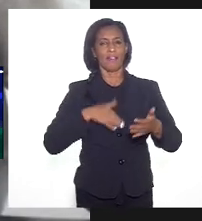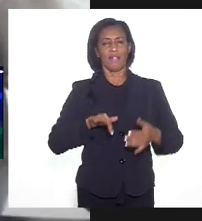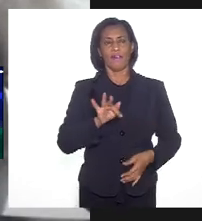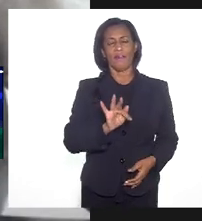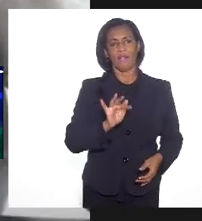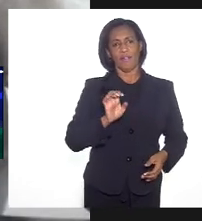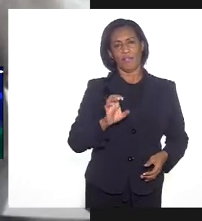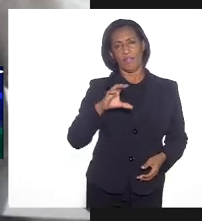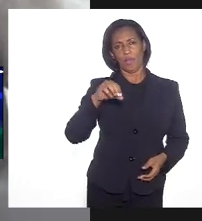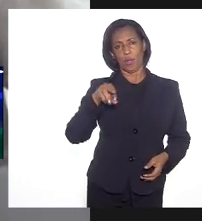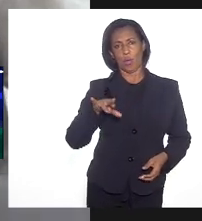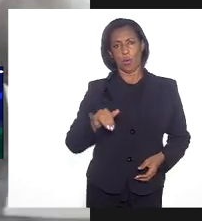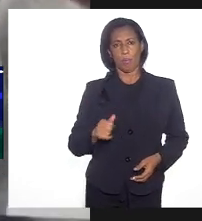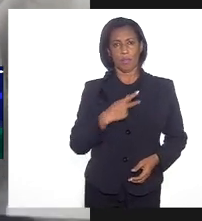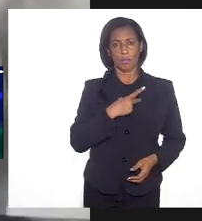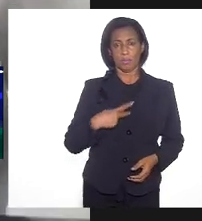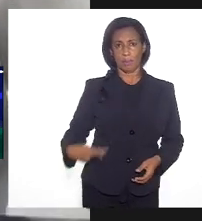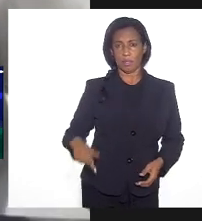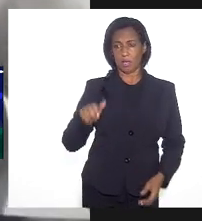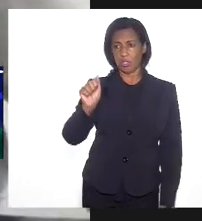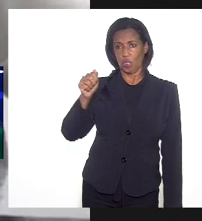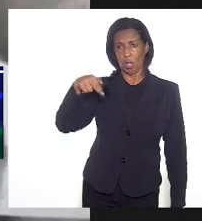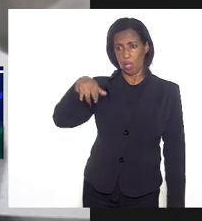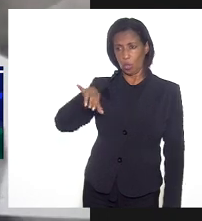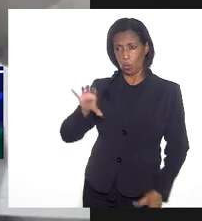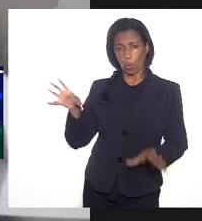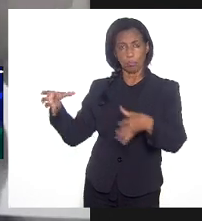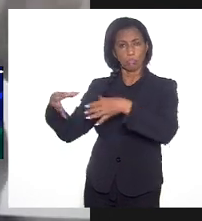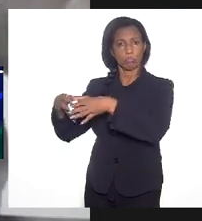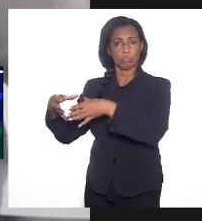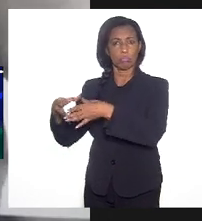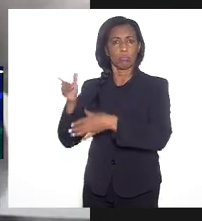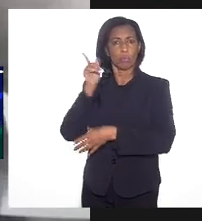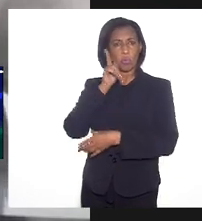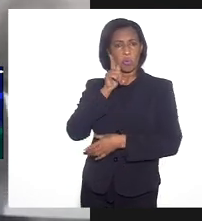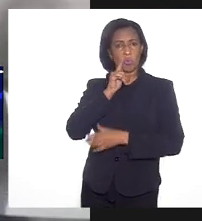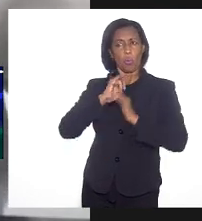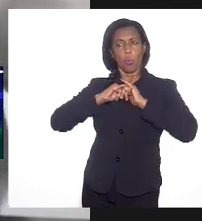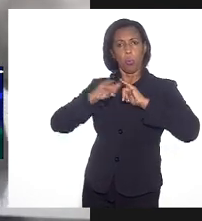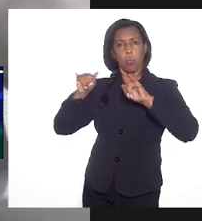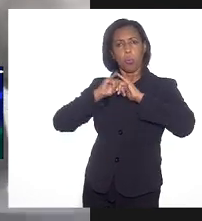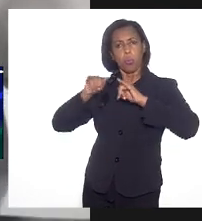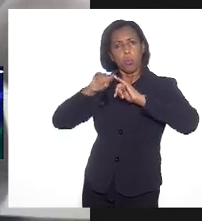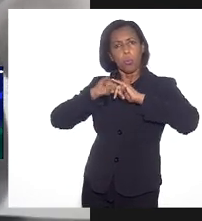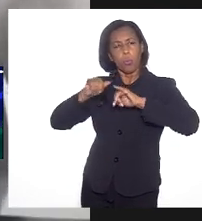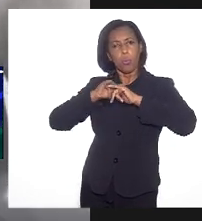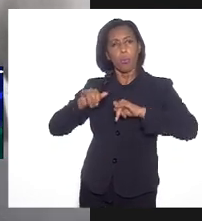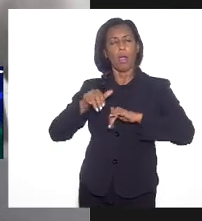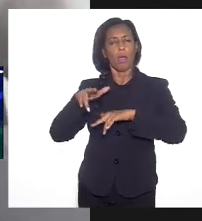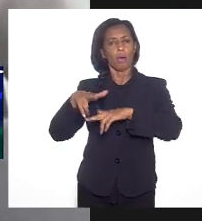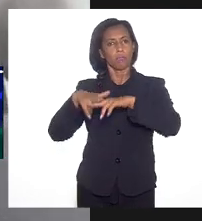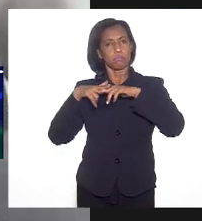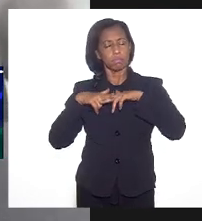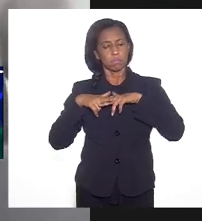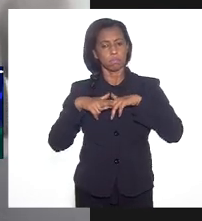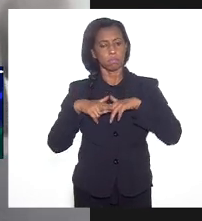Comércio com o seu presidente Antônio e toda a sua equipe a gente conseguiu dar ampla divulgação a causa